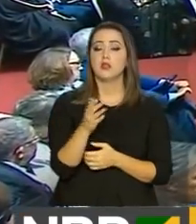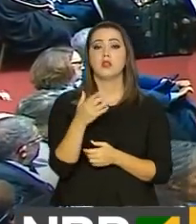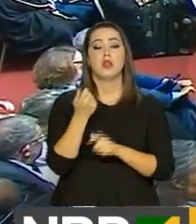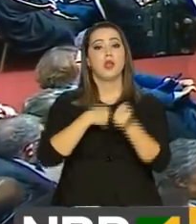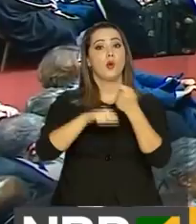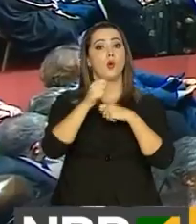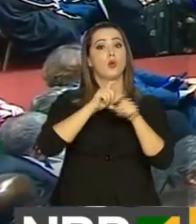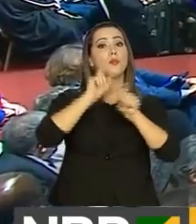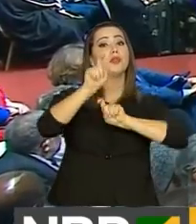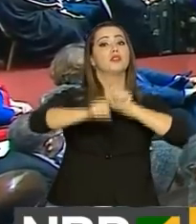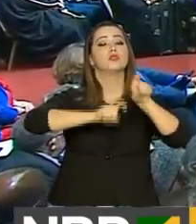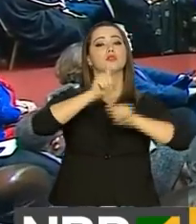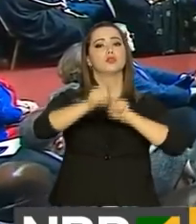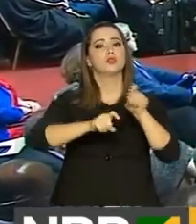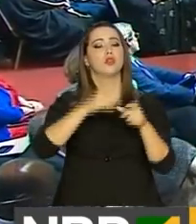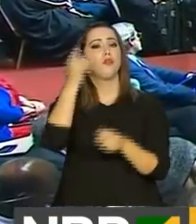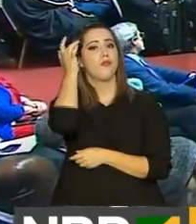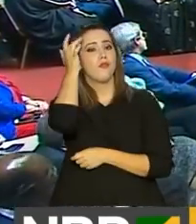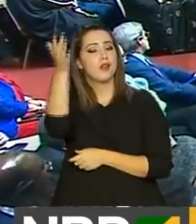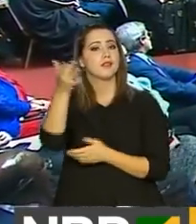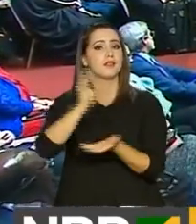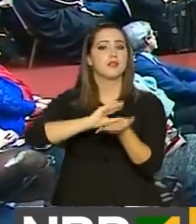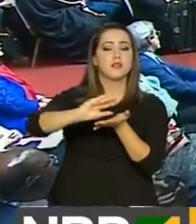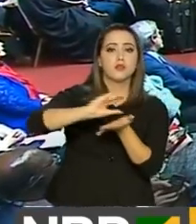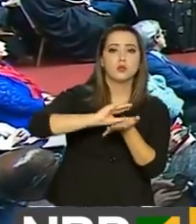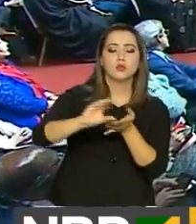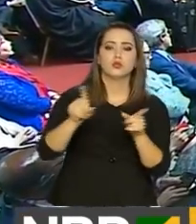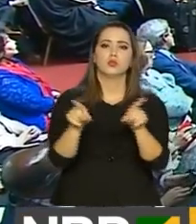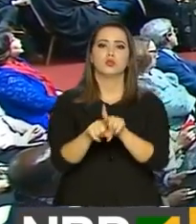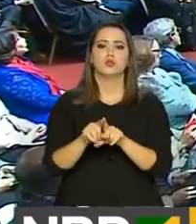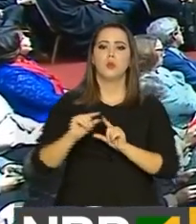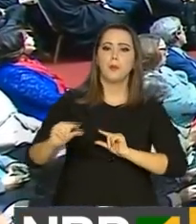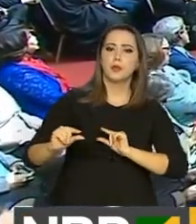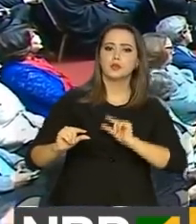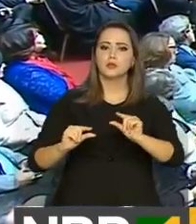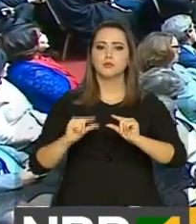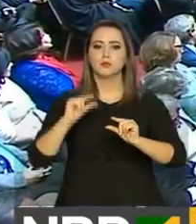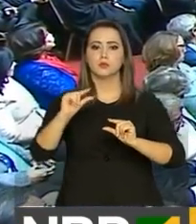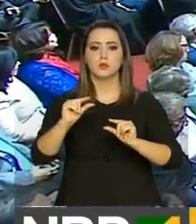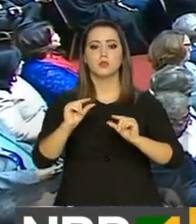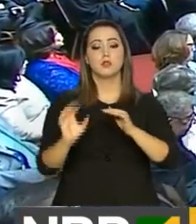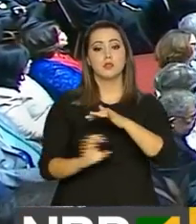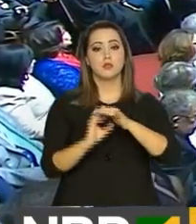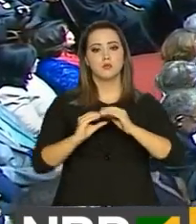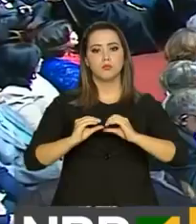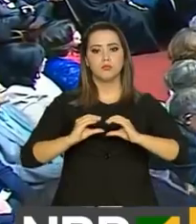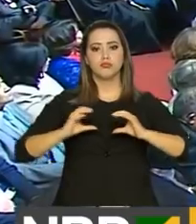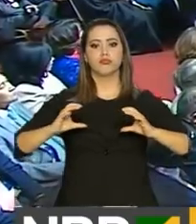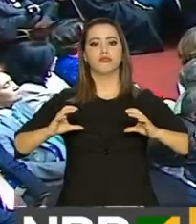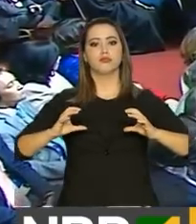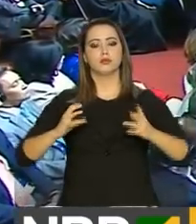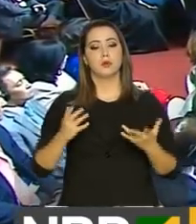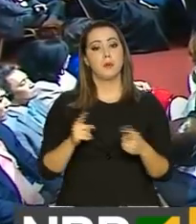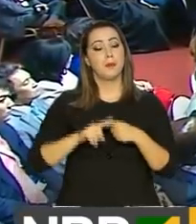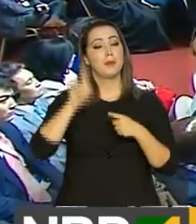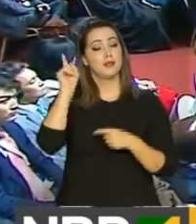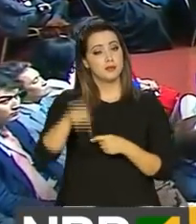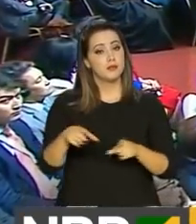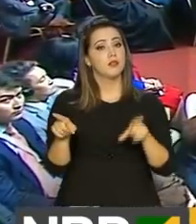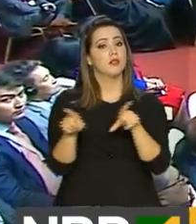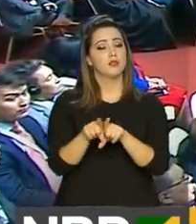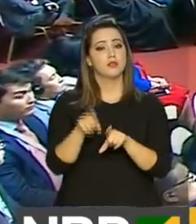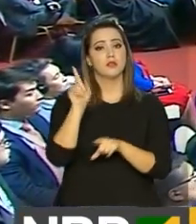economia digital, facilitação de investimentos, pequenas e médias empresas. Mas é o caso